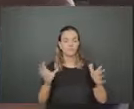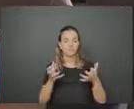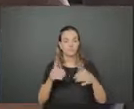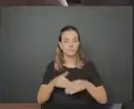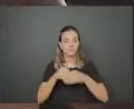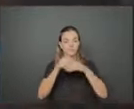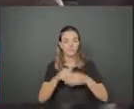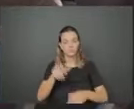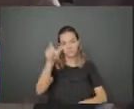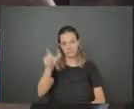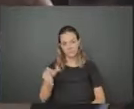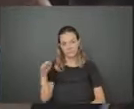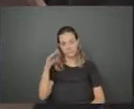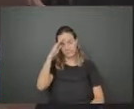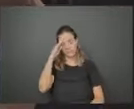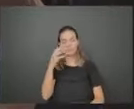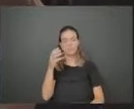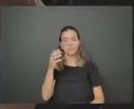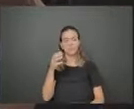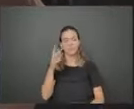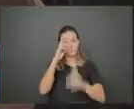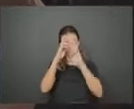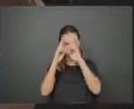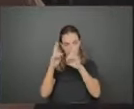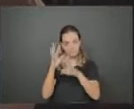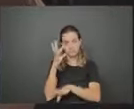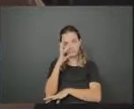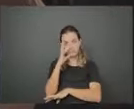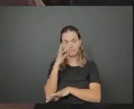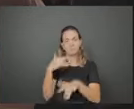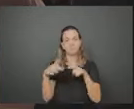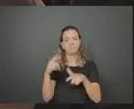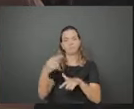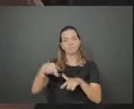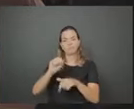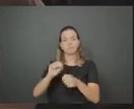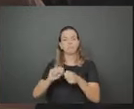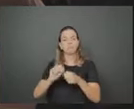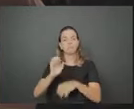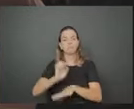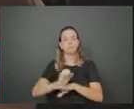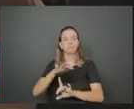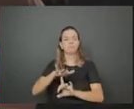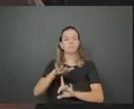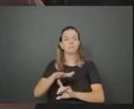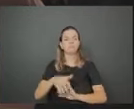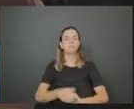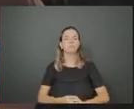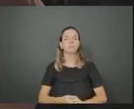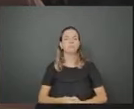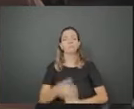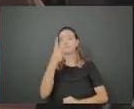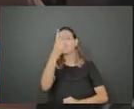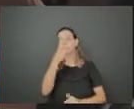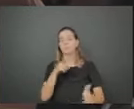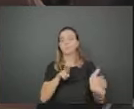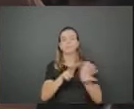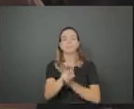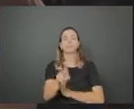respeito e admiração pelo trabalho desenvolvido pela Polícia Militar do Paraná. Então, eu tenho duas perguntas, coronel. A primeira delas com